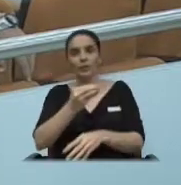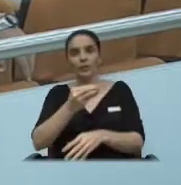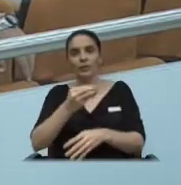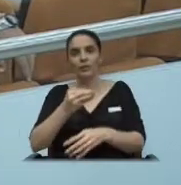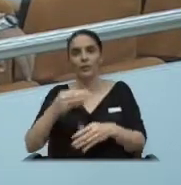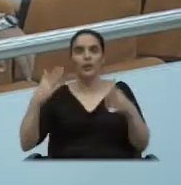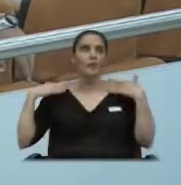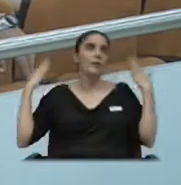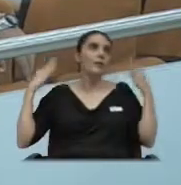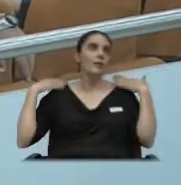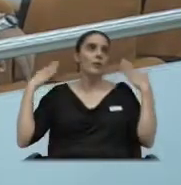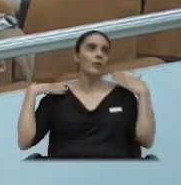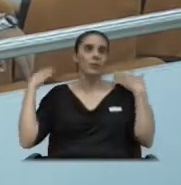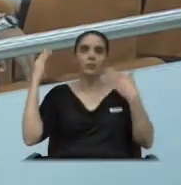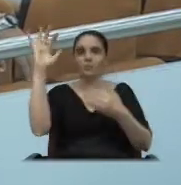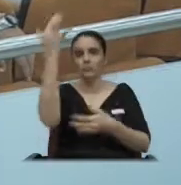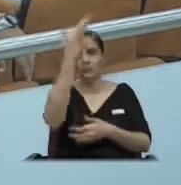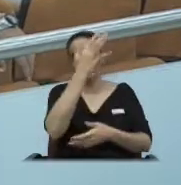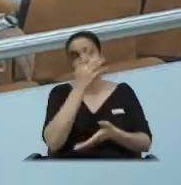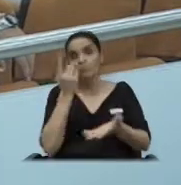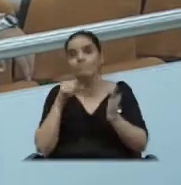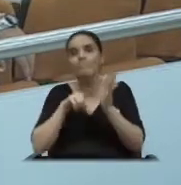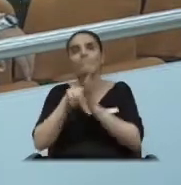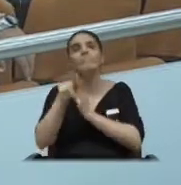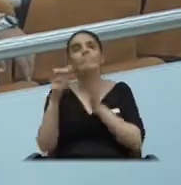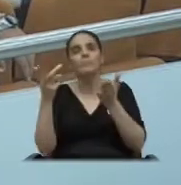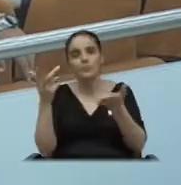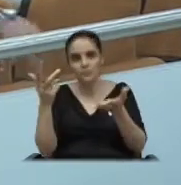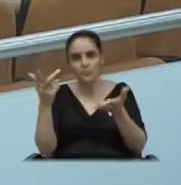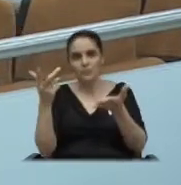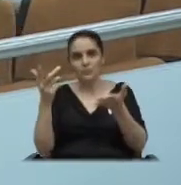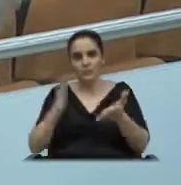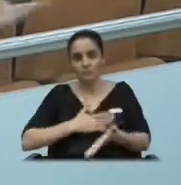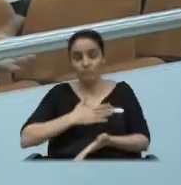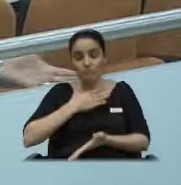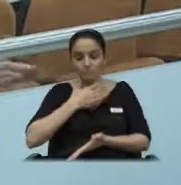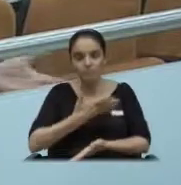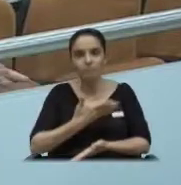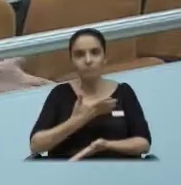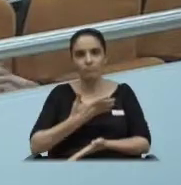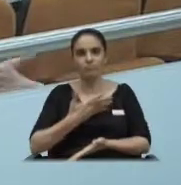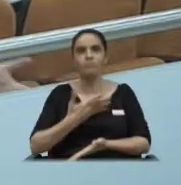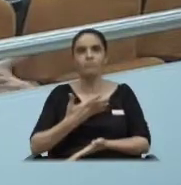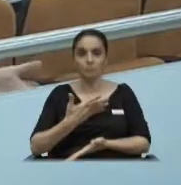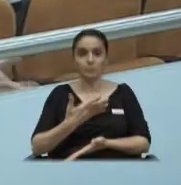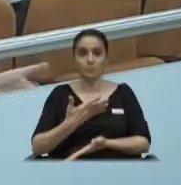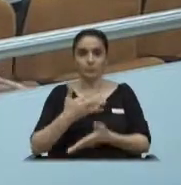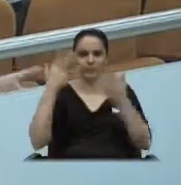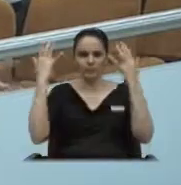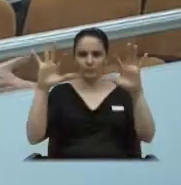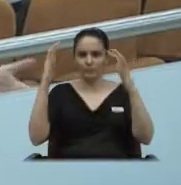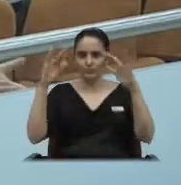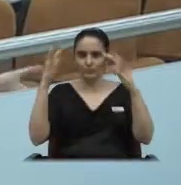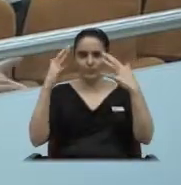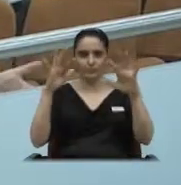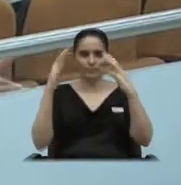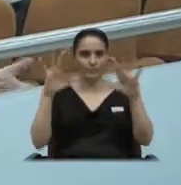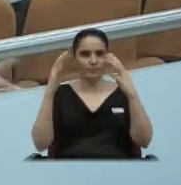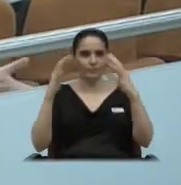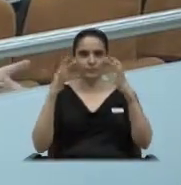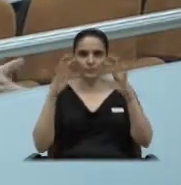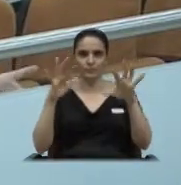na praça. Essa é a minha indagação, essa é a minha indignação. Não entra na minha cabeça.